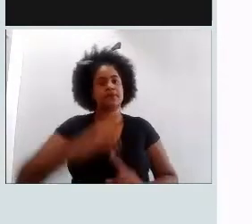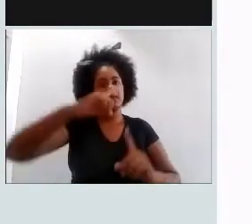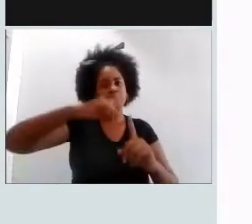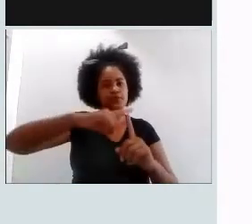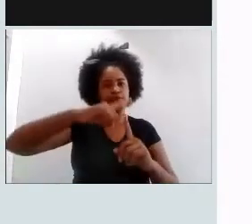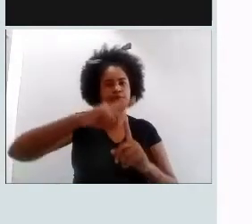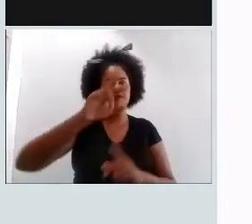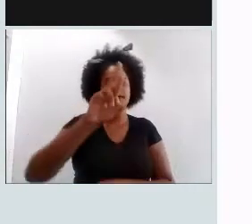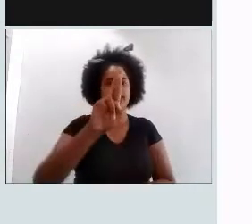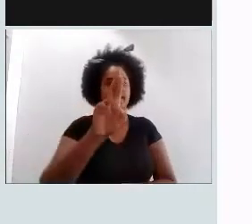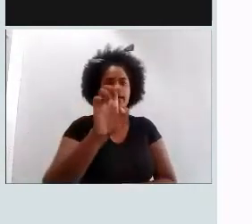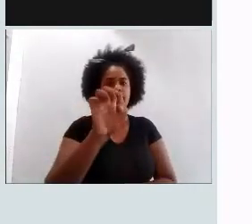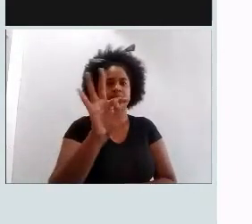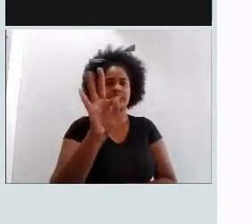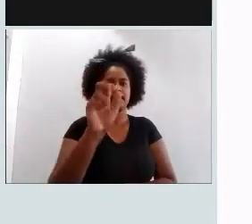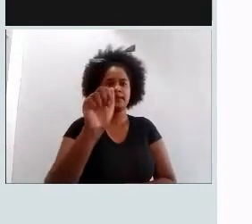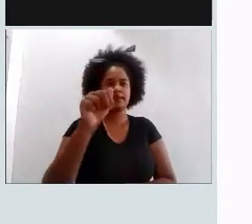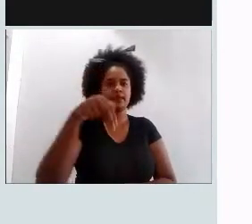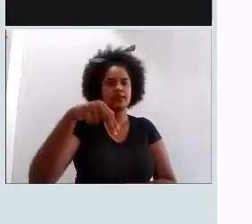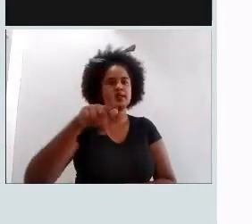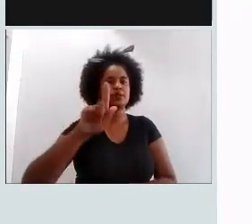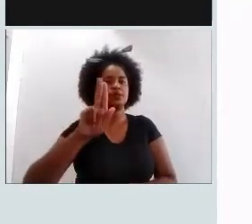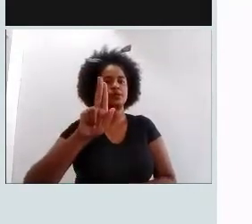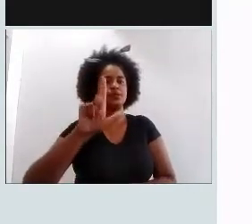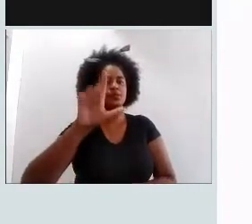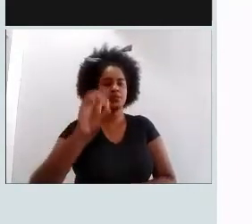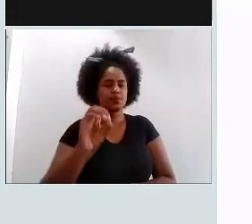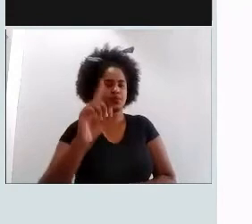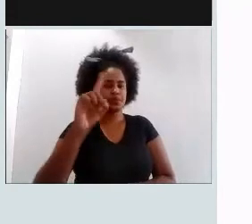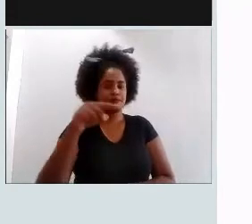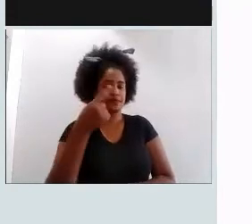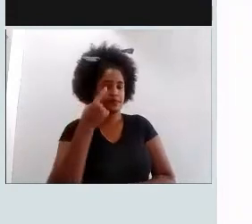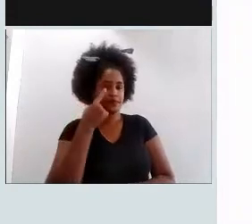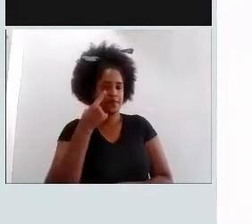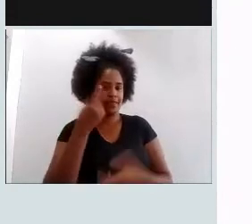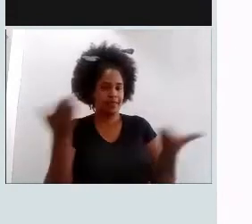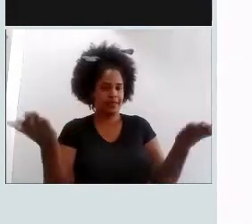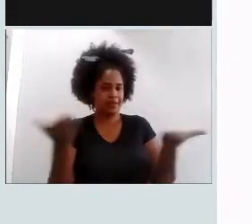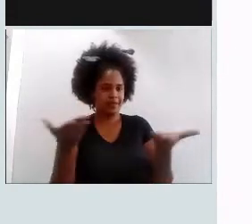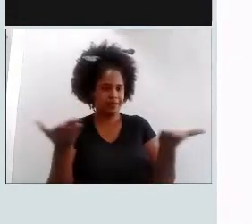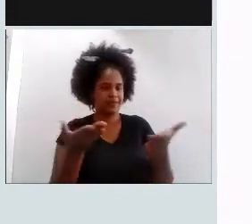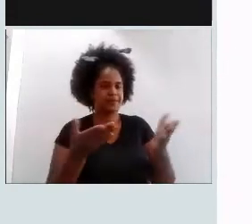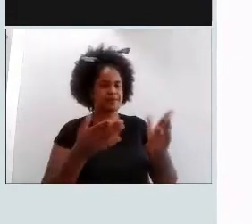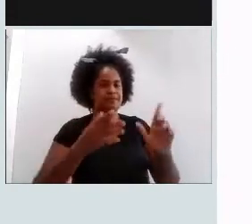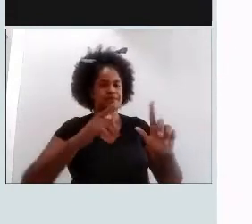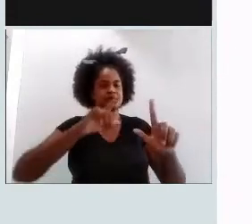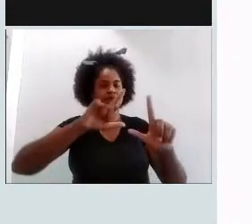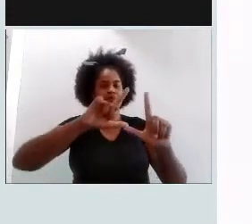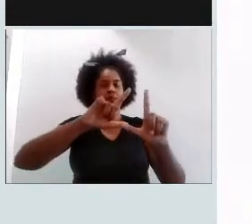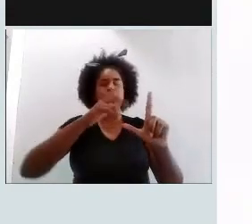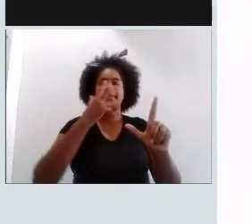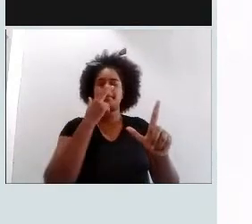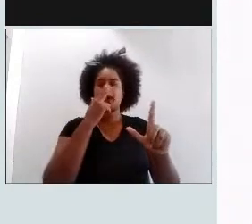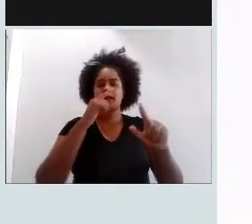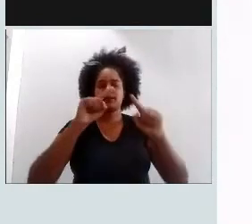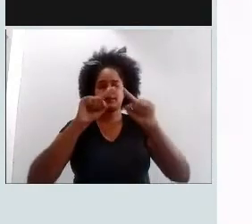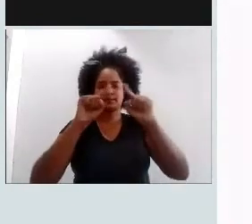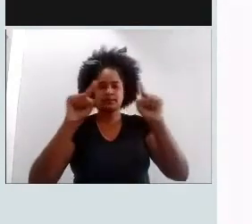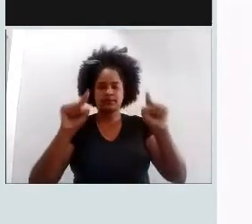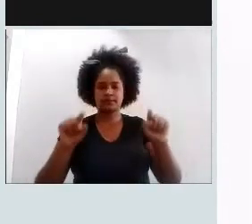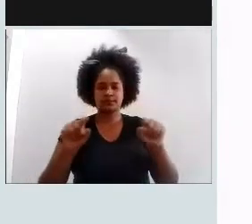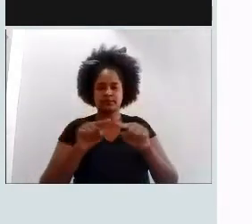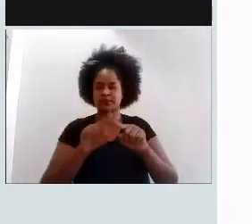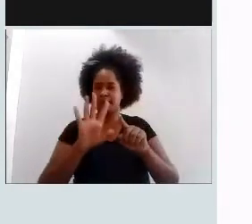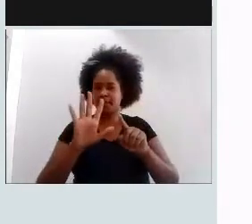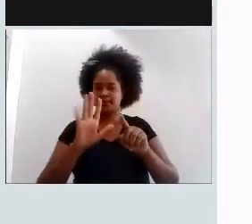retângulo? Um triângulo retângulo é porque é como se nós pensássemos em um quadrado que foi dividido em dois, só